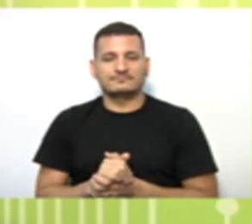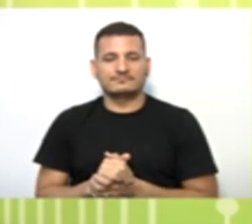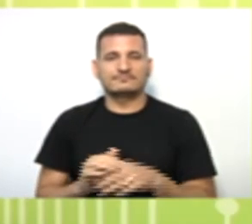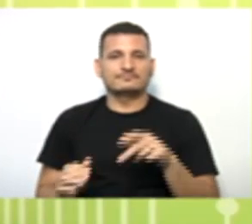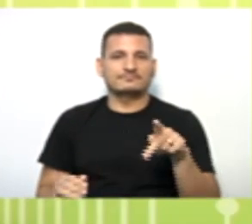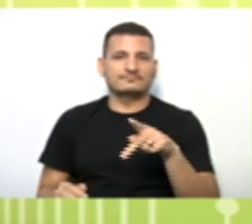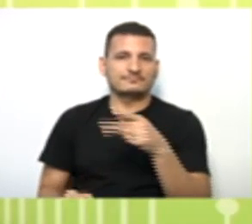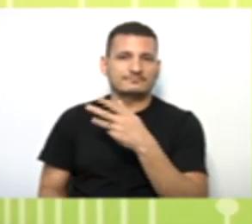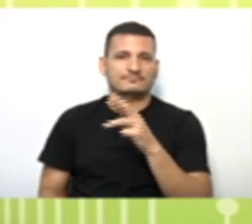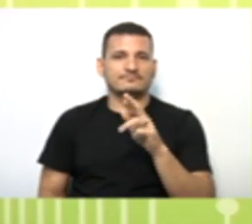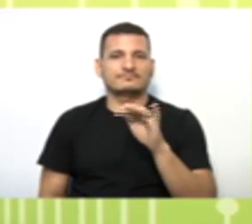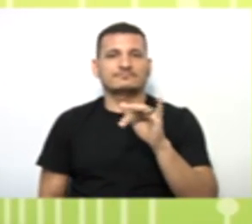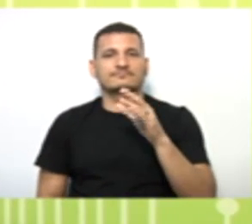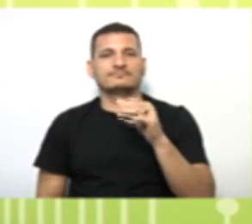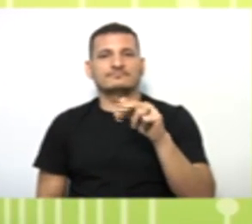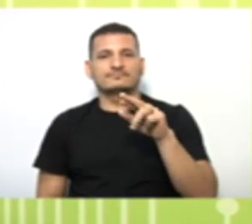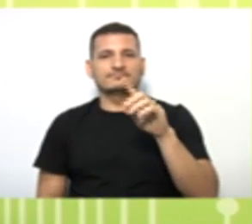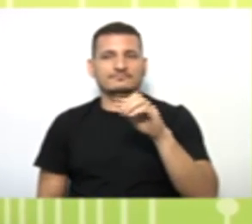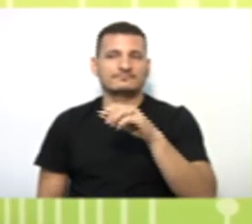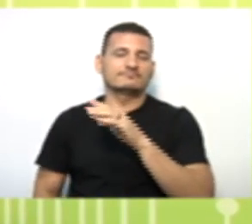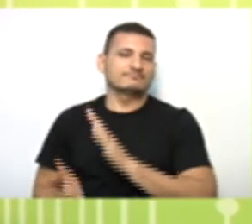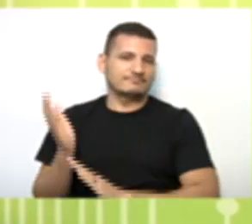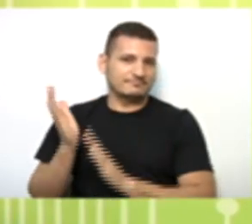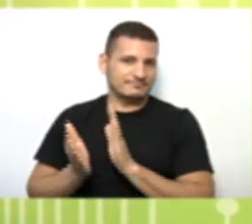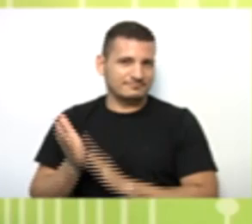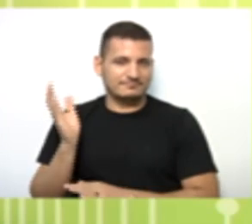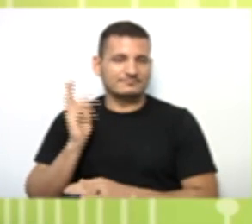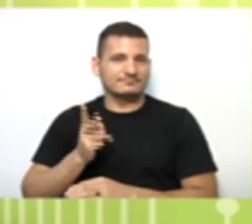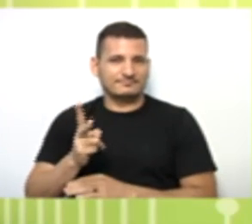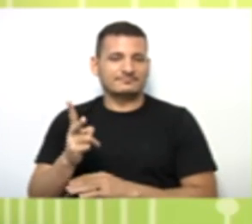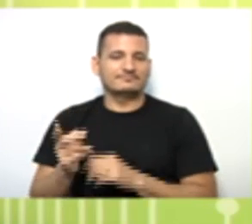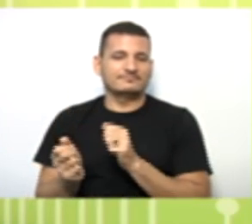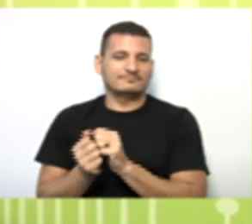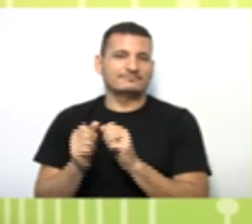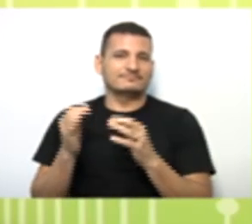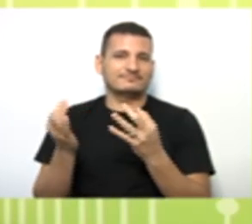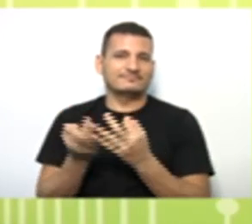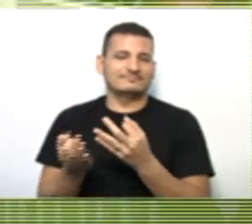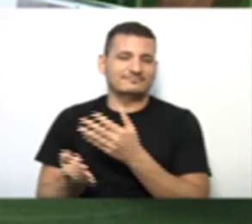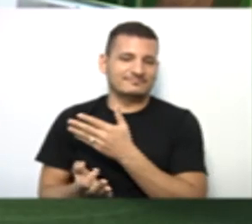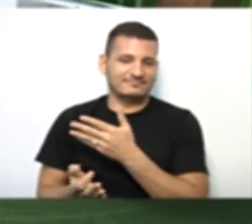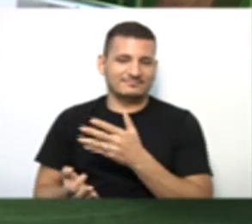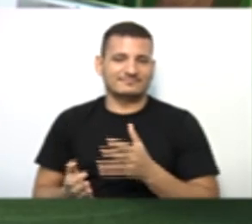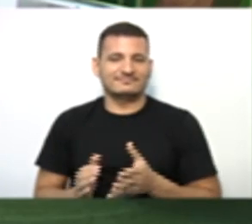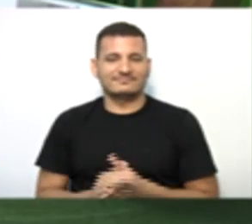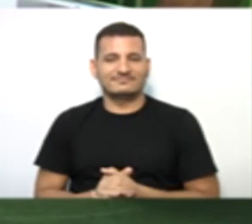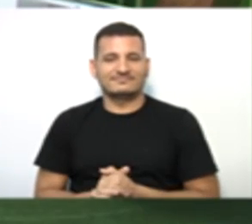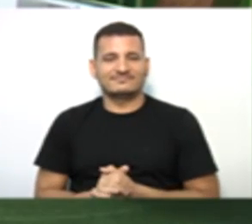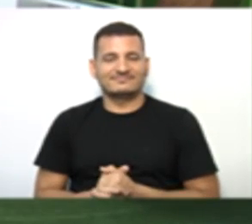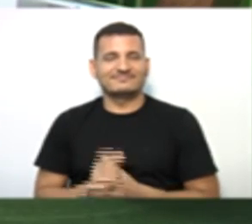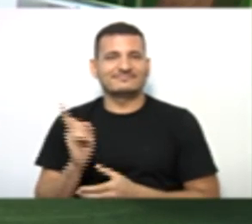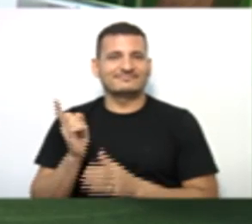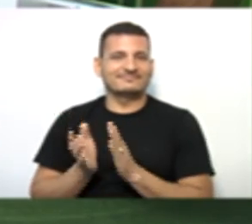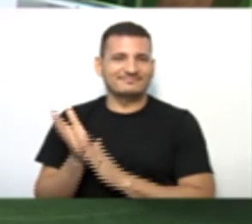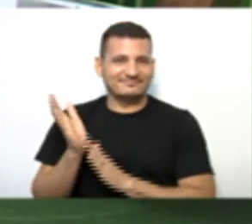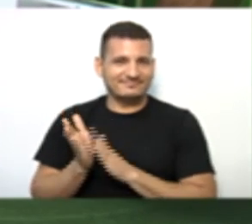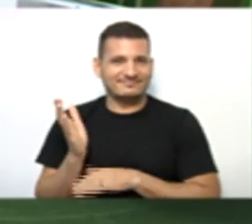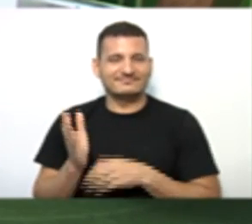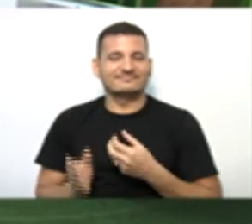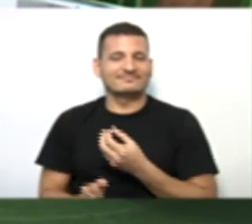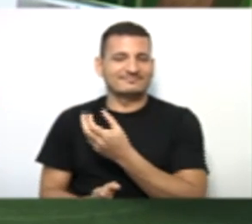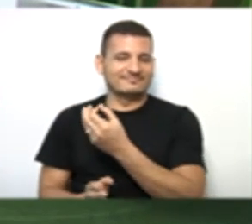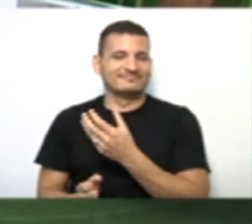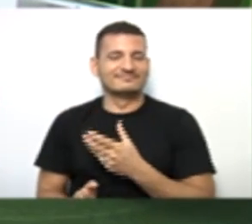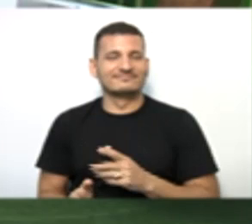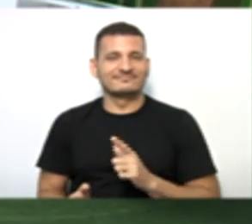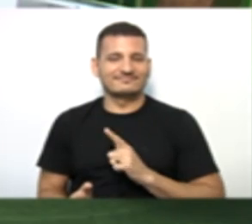Ricardo viaja 2 vezes por ano com a família, né, gente? Olha ele, ó, cara. Esse é o cara que viaja muito, né, professor? O